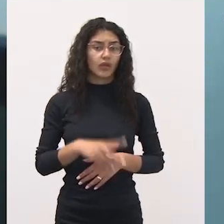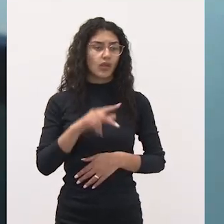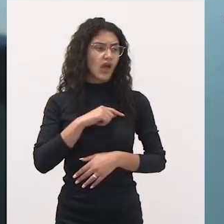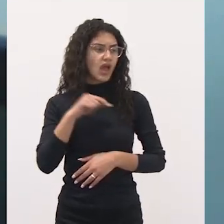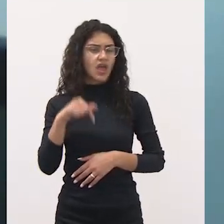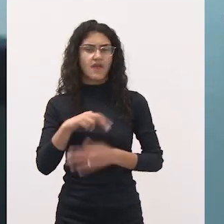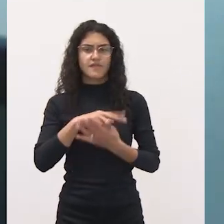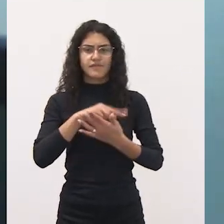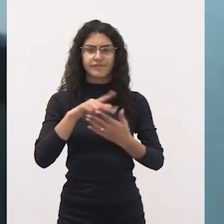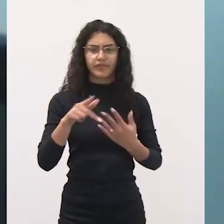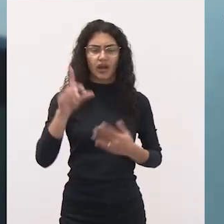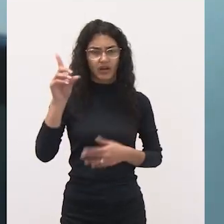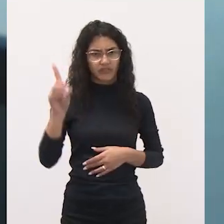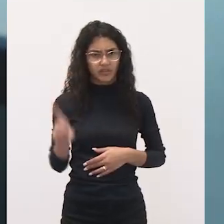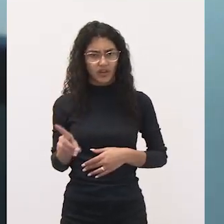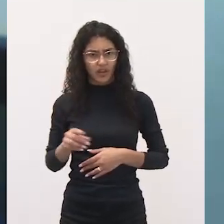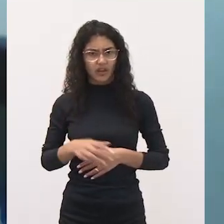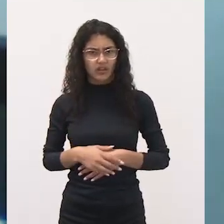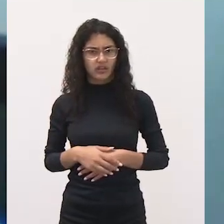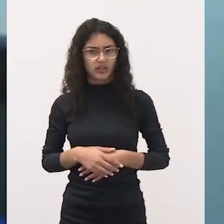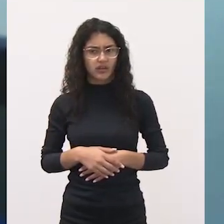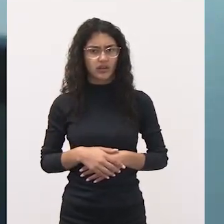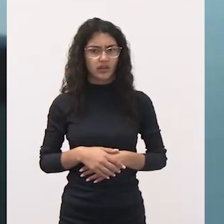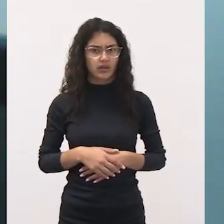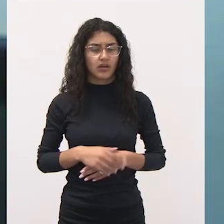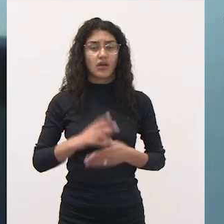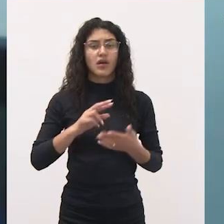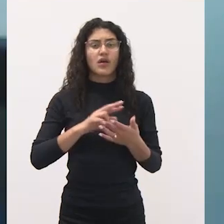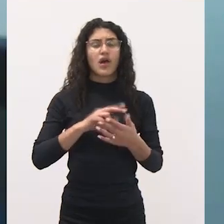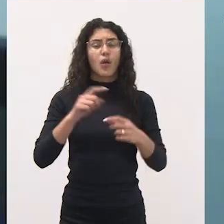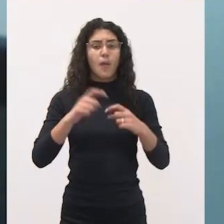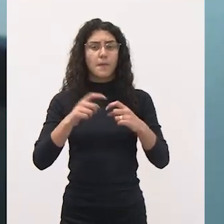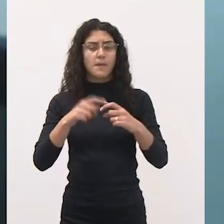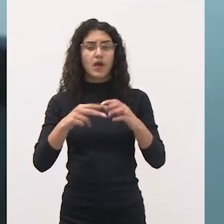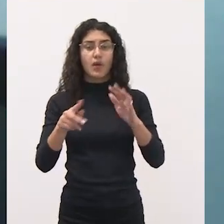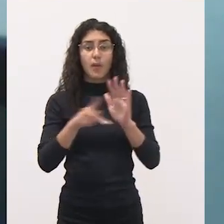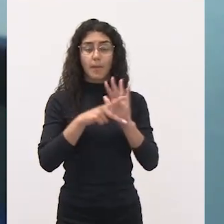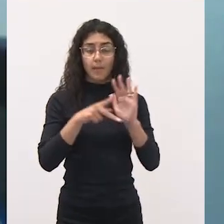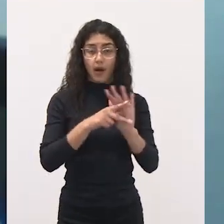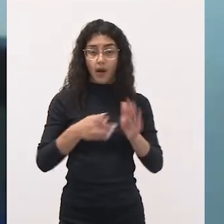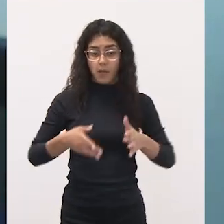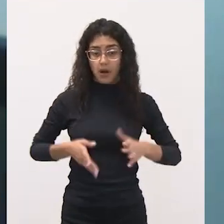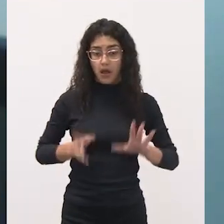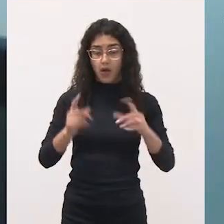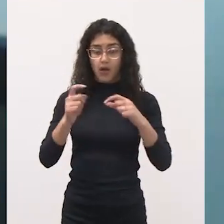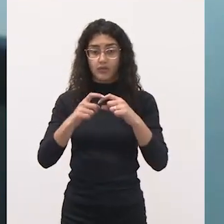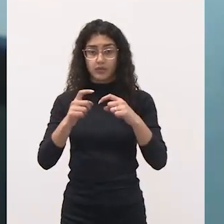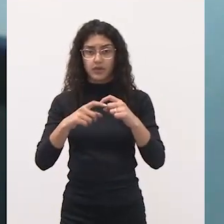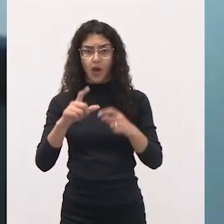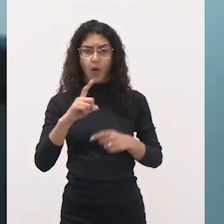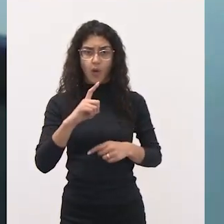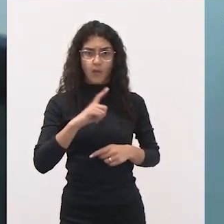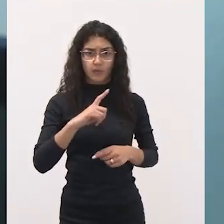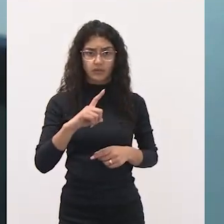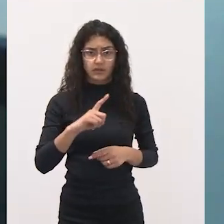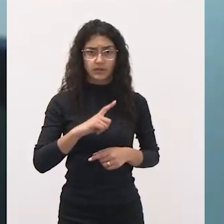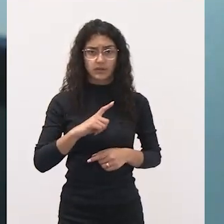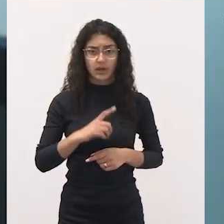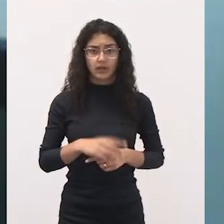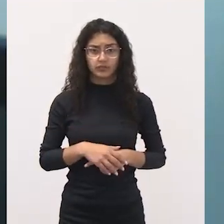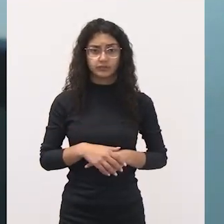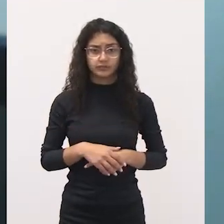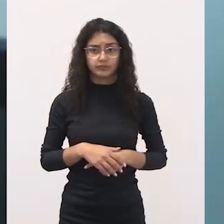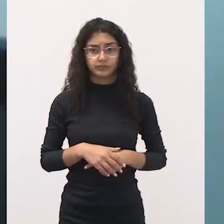nesse local? Será que os obstetras dessa região, os hospitais, causam